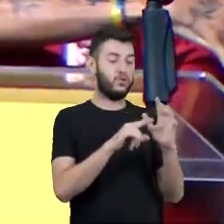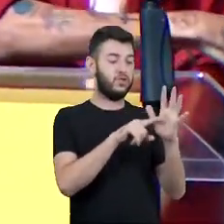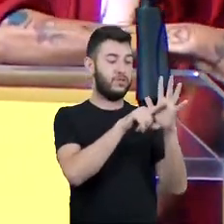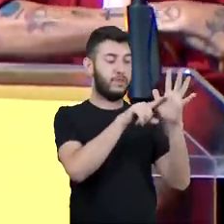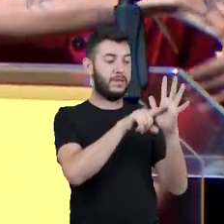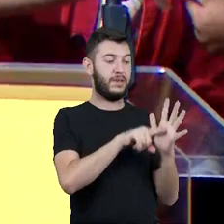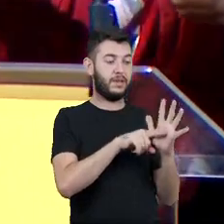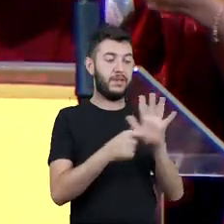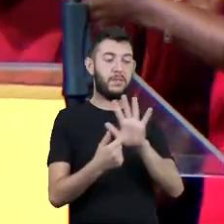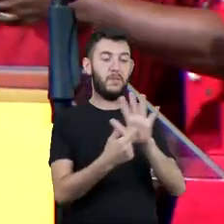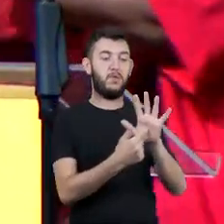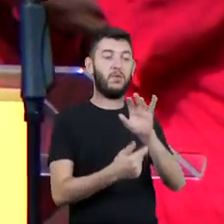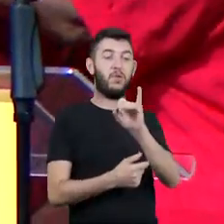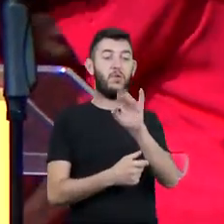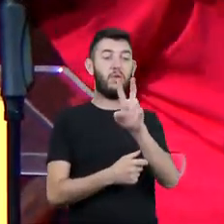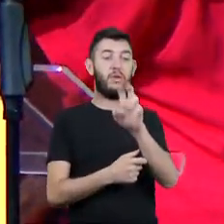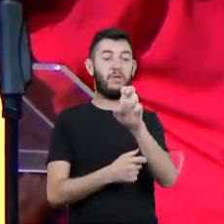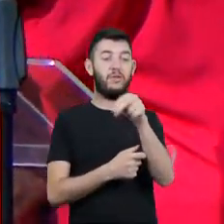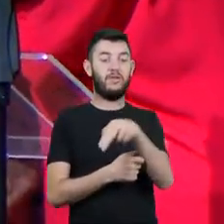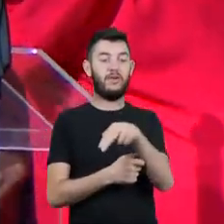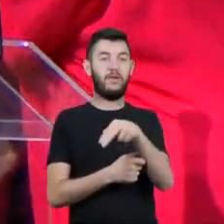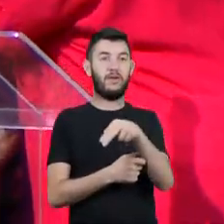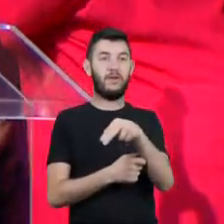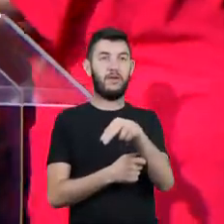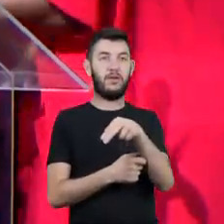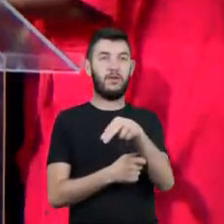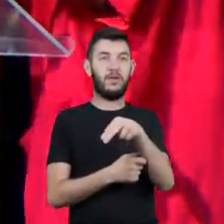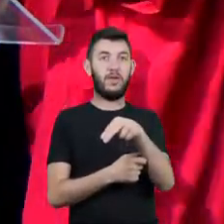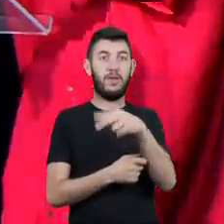mais, foi eleito já, o cara mais legal